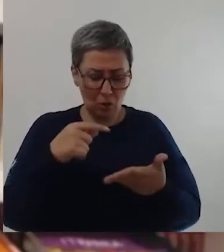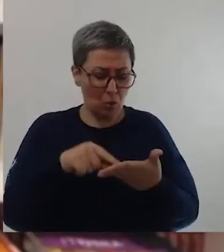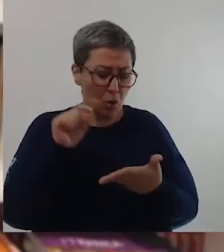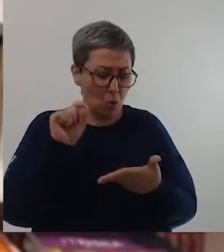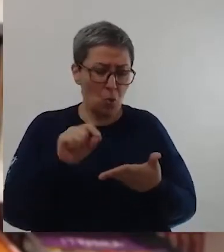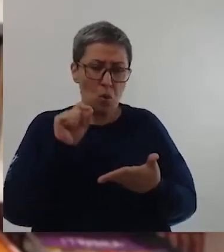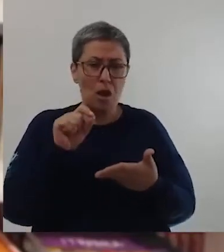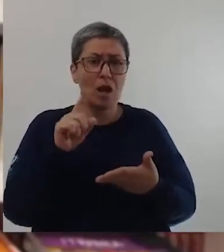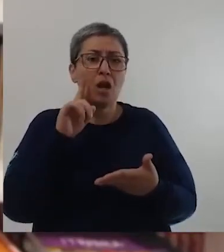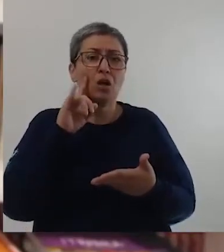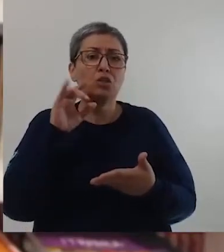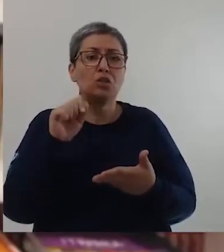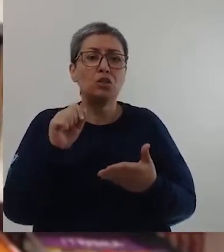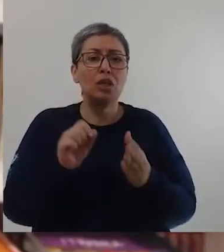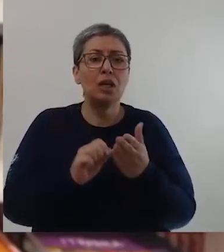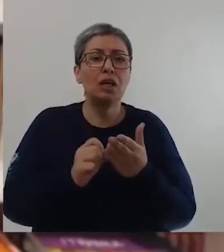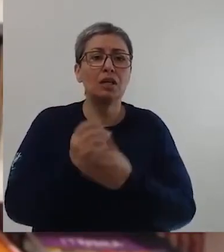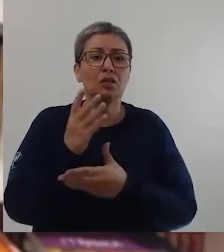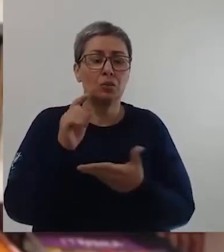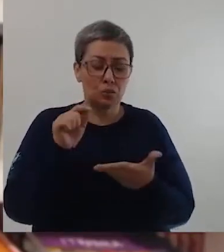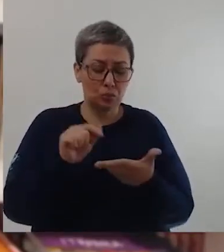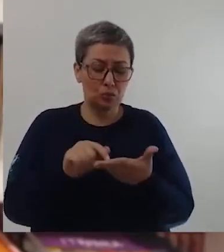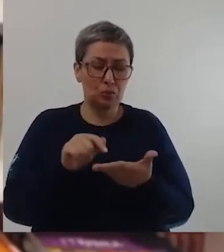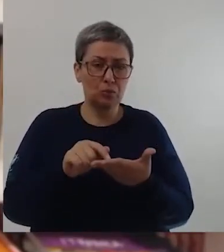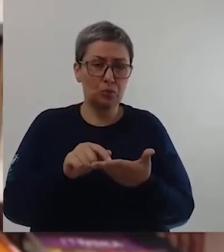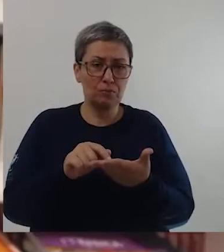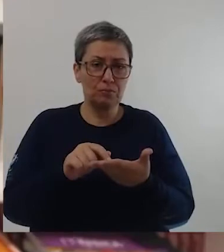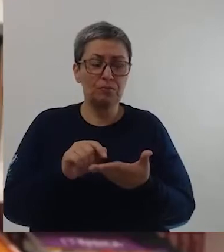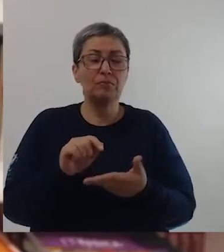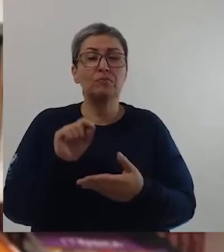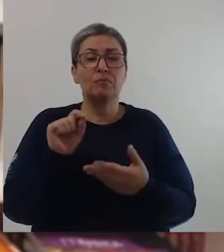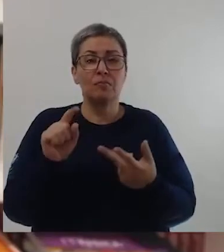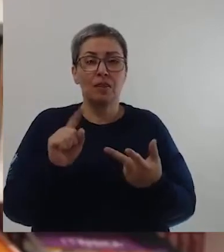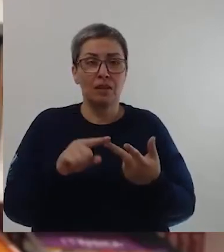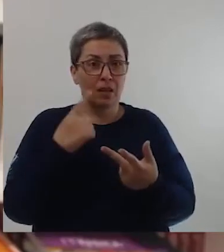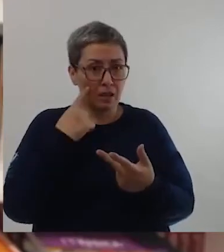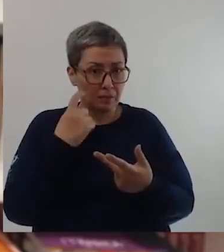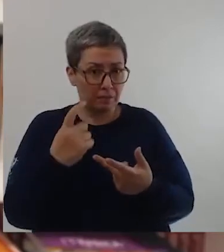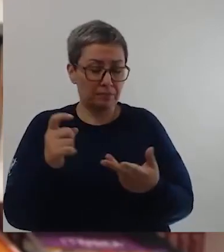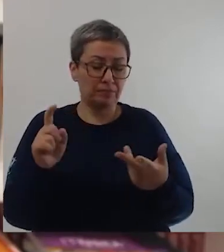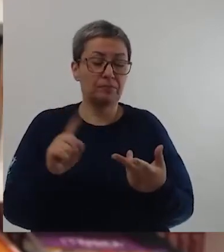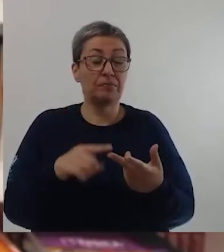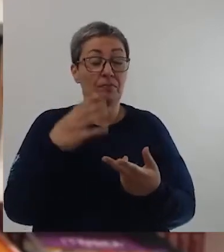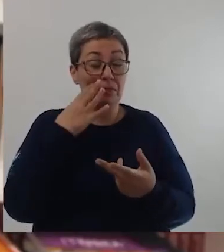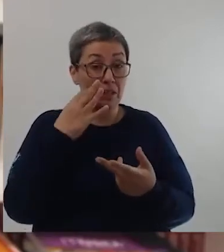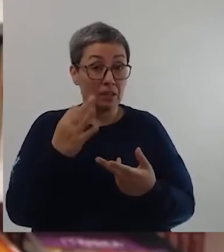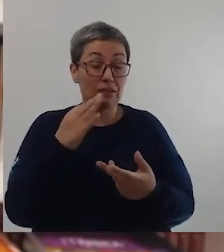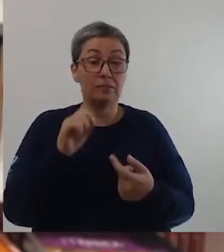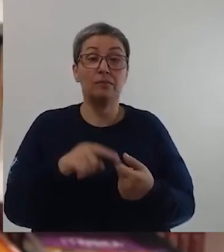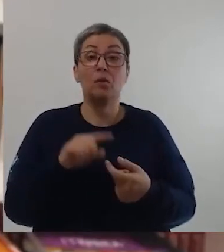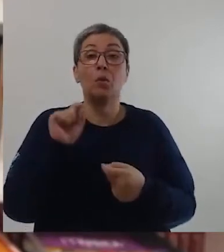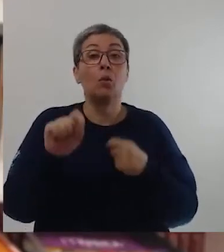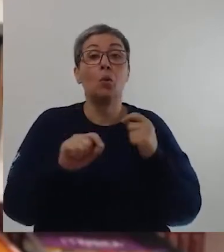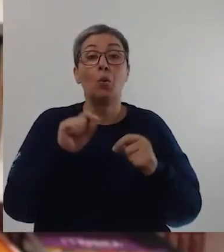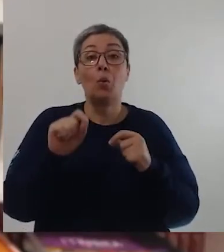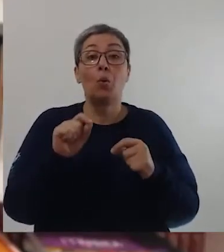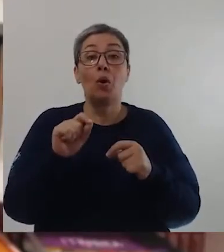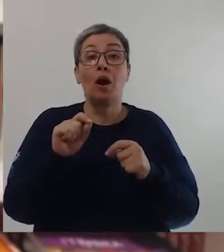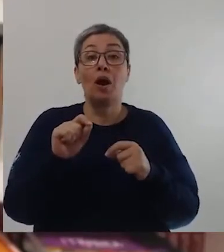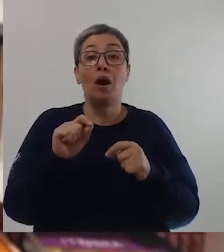RG veja Qual é a data de emissão que ele tem tá interessante isso pela atenção